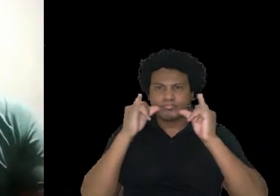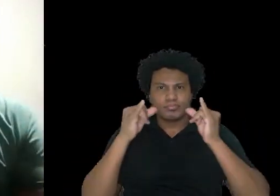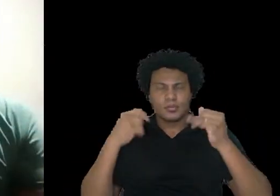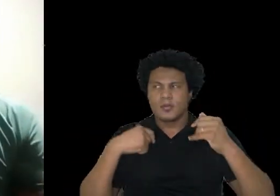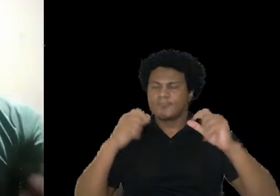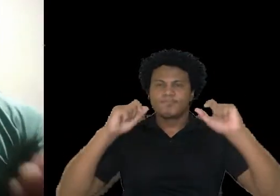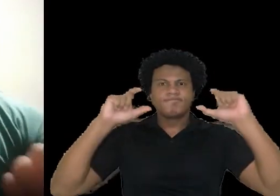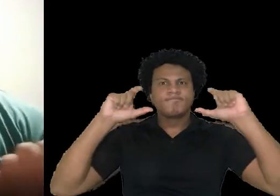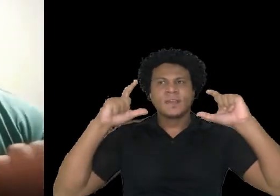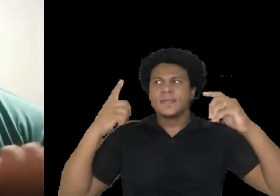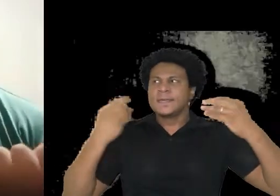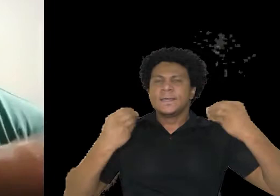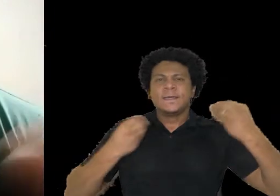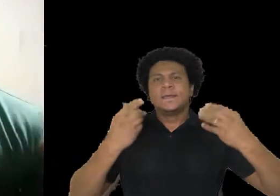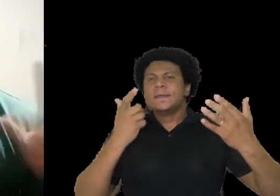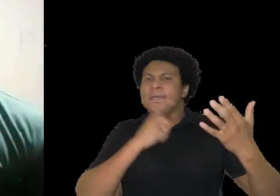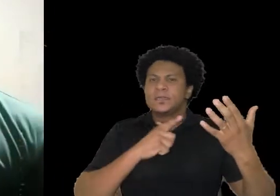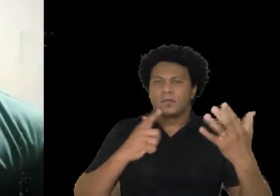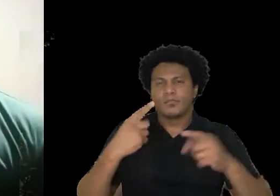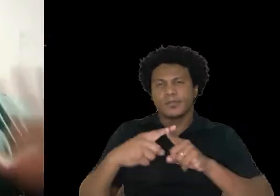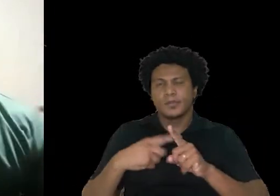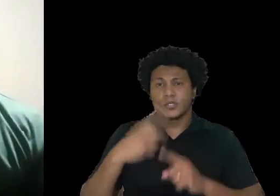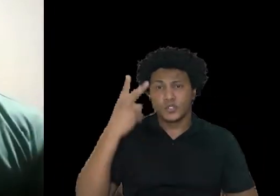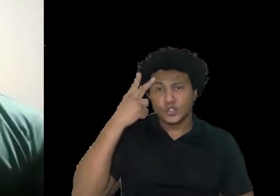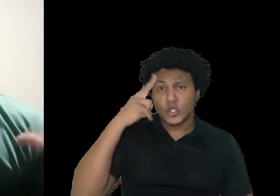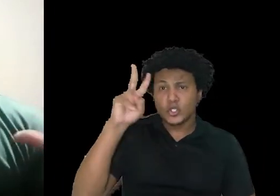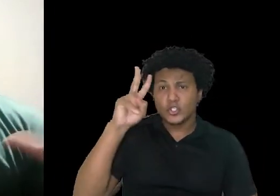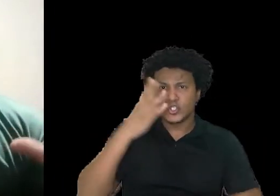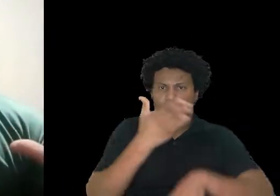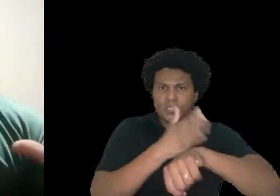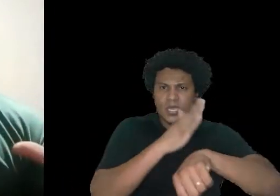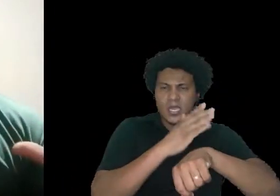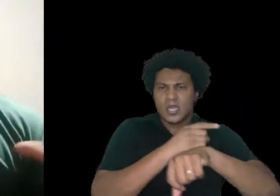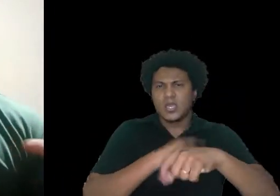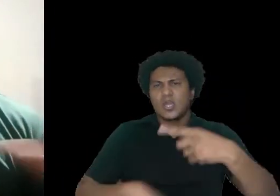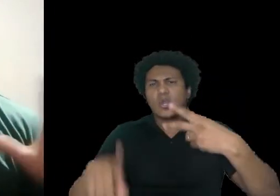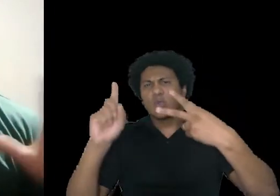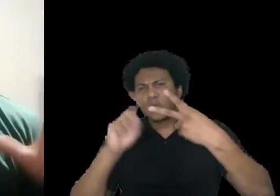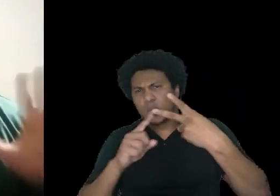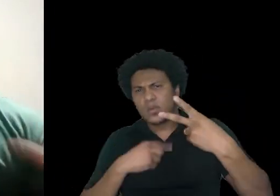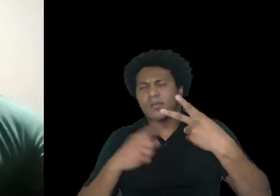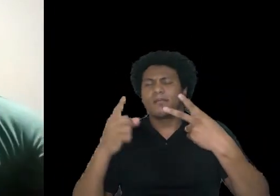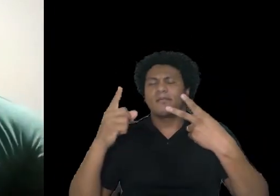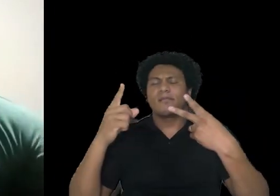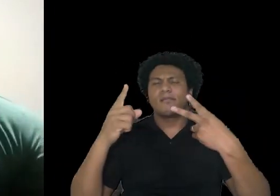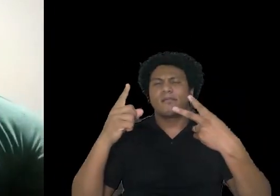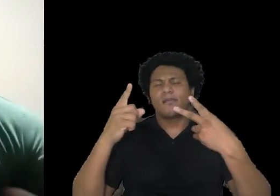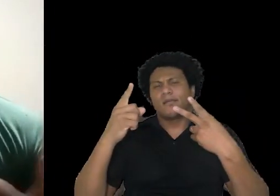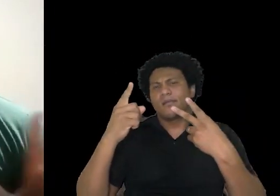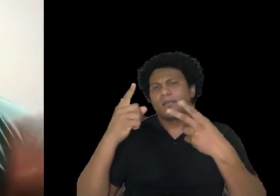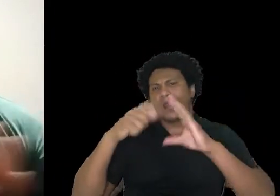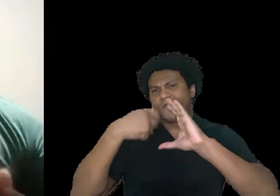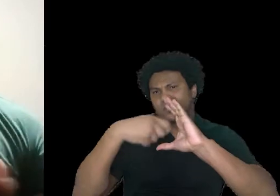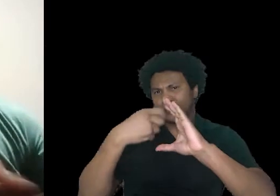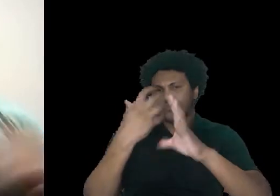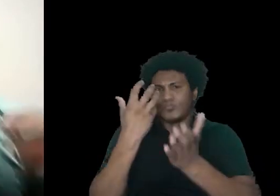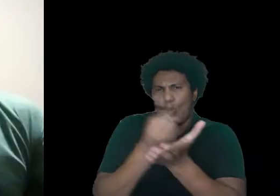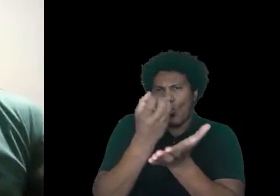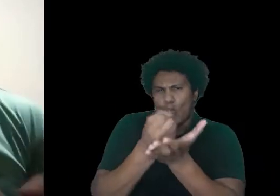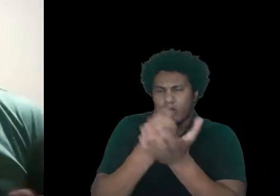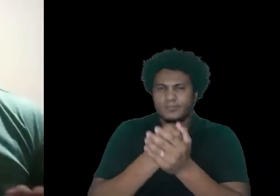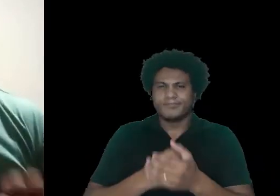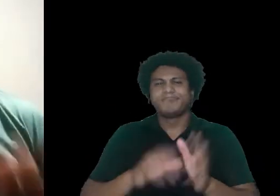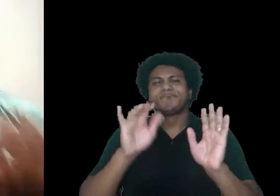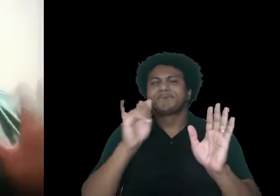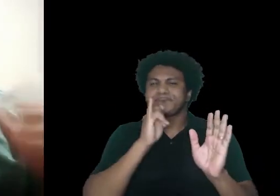energia e de tempo que nos deram, né? Geralmente são 2 dias, um dia de ensaio e outro de gravação. Quando eu experimentei